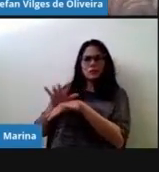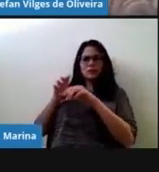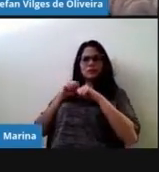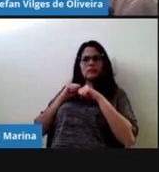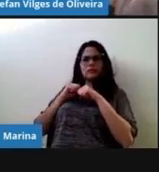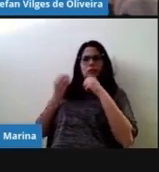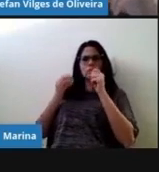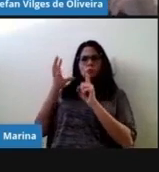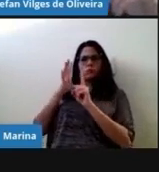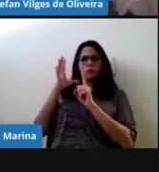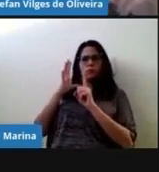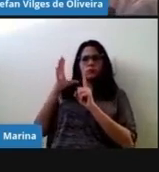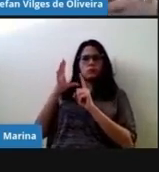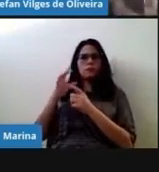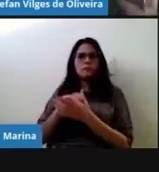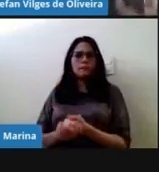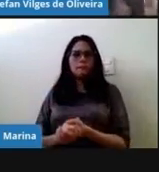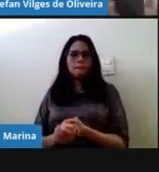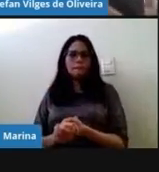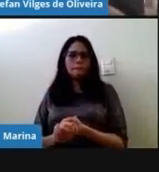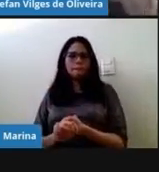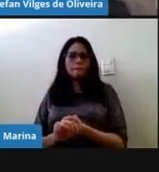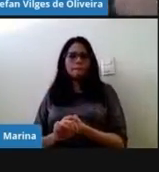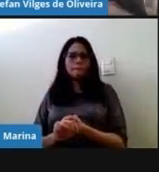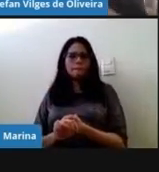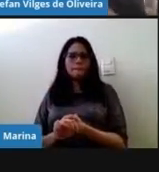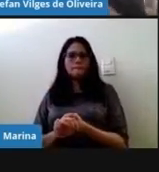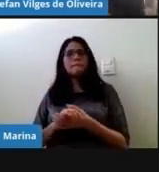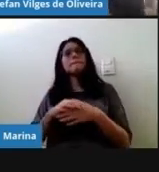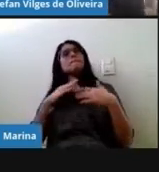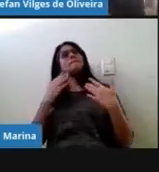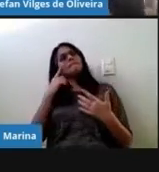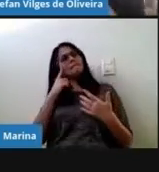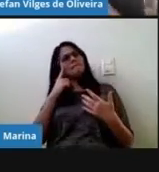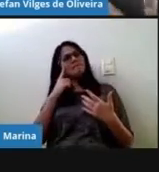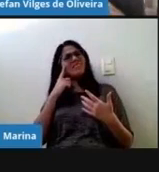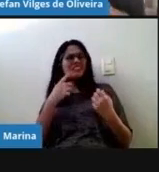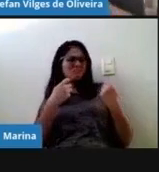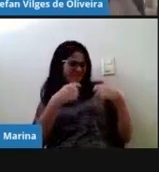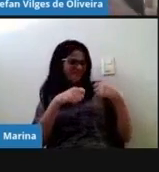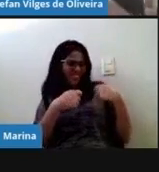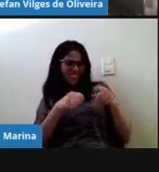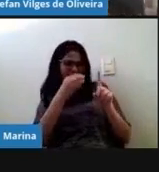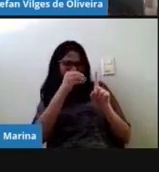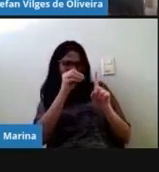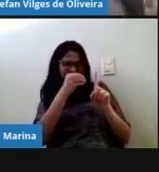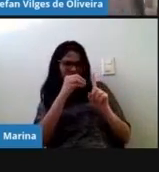impacto, né, global. E aí vem a pergunta, né? Mas para que avaliar a vulnerabilidade em